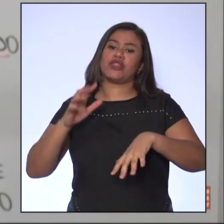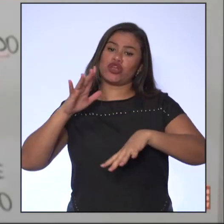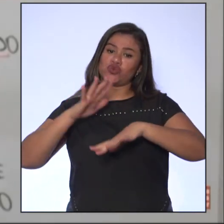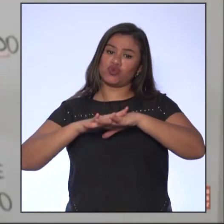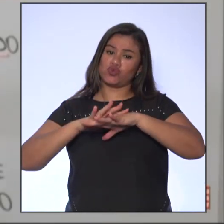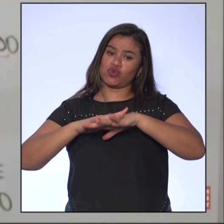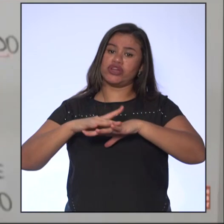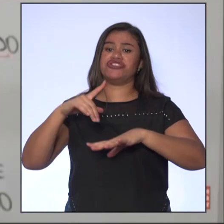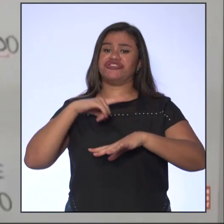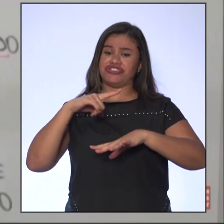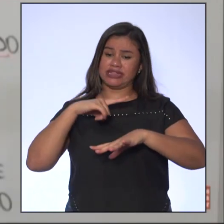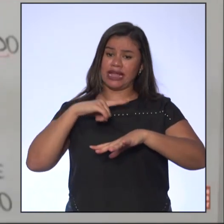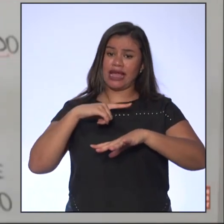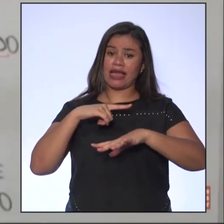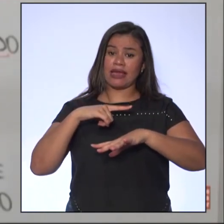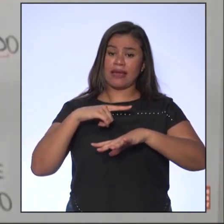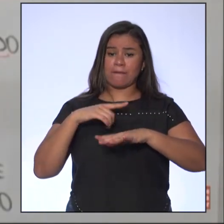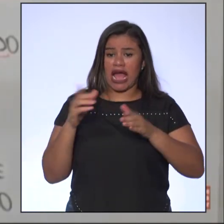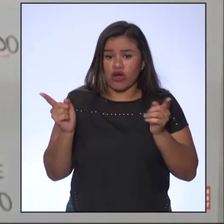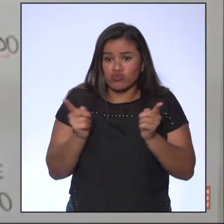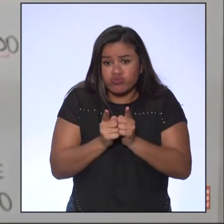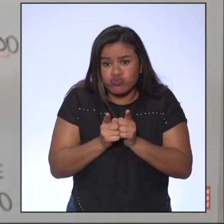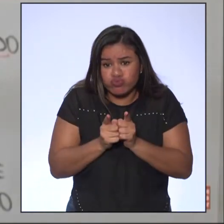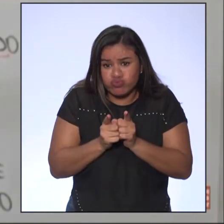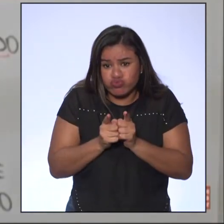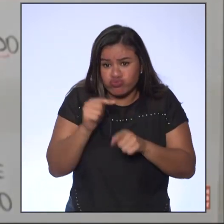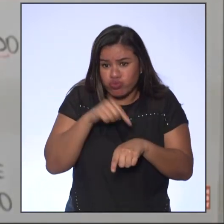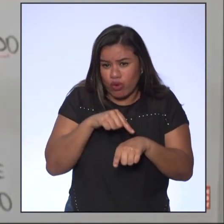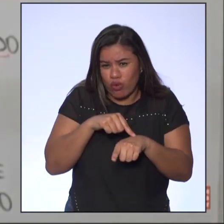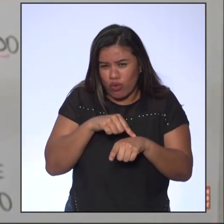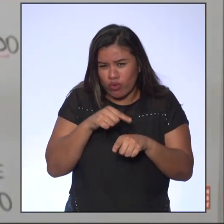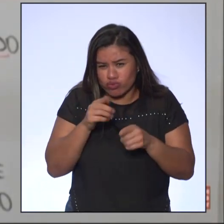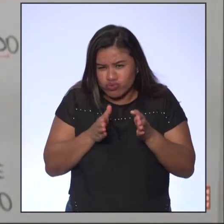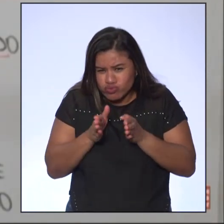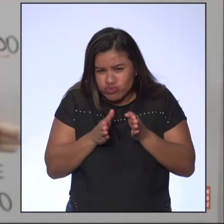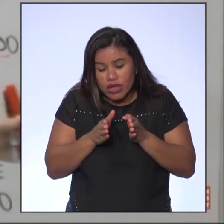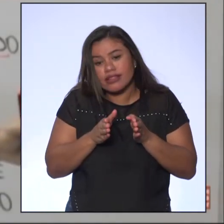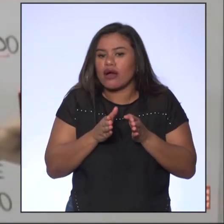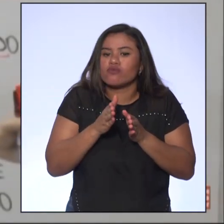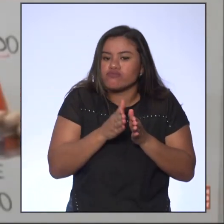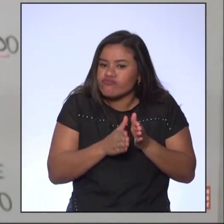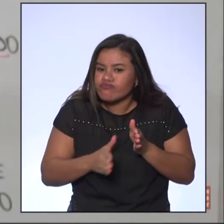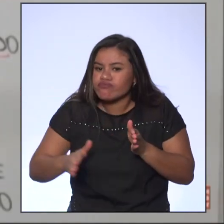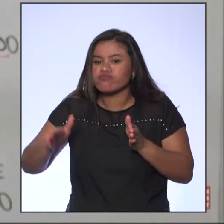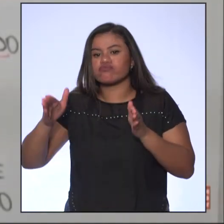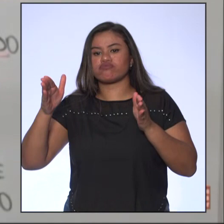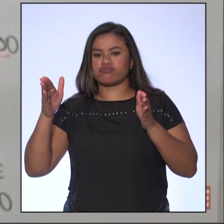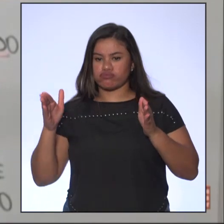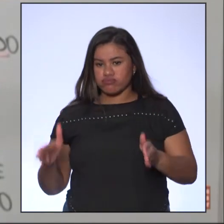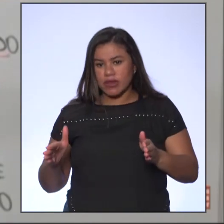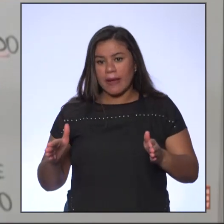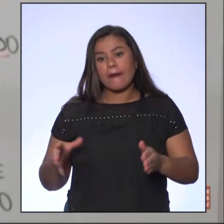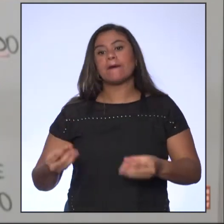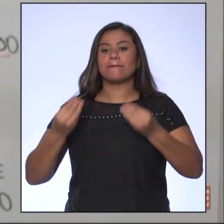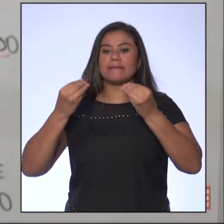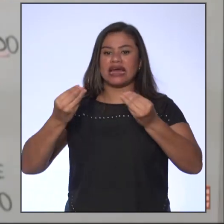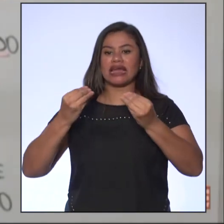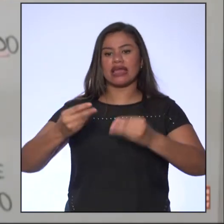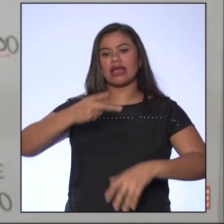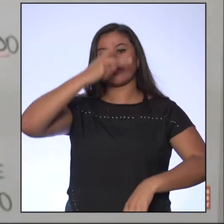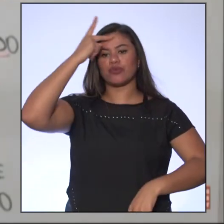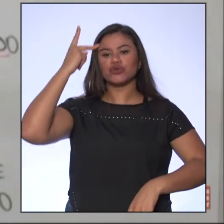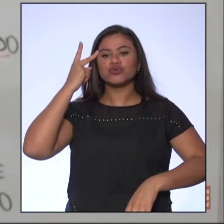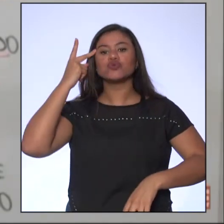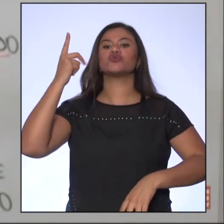assim, 2.000 casos, mas não em um curto período de tempo, em um longo período de tempo, de modo que essas pessoas consigam